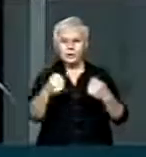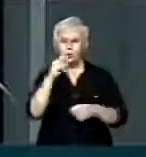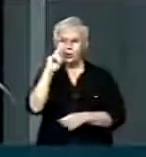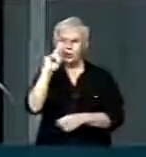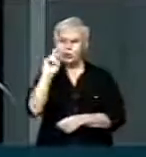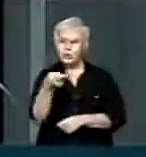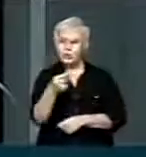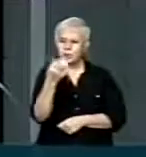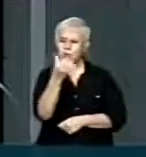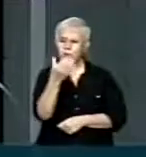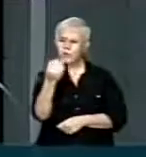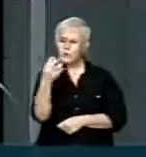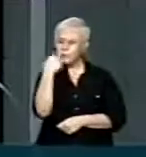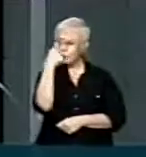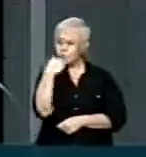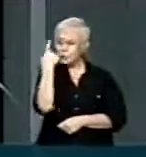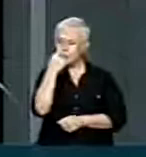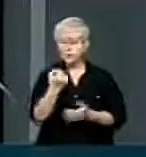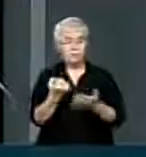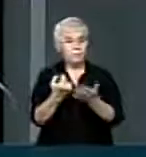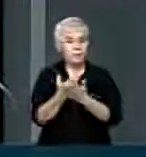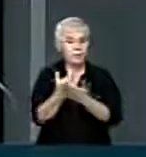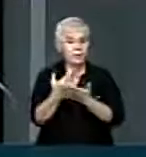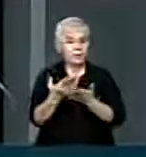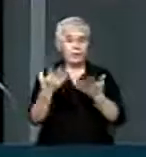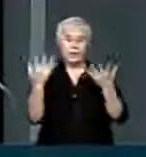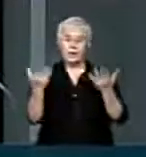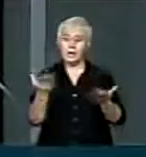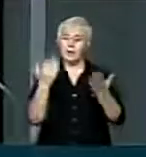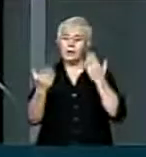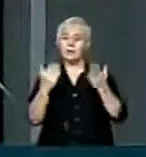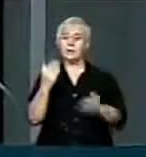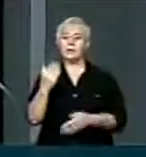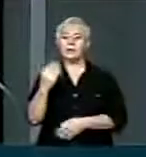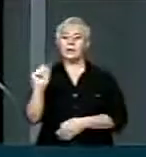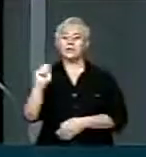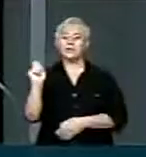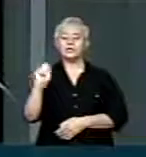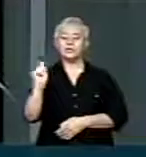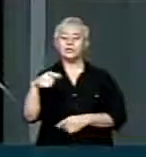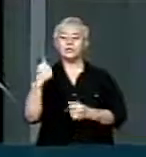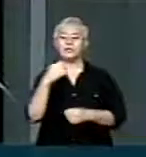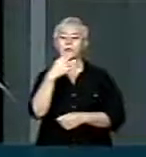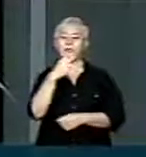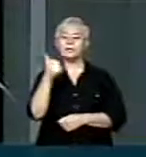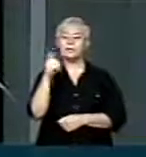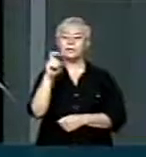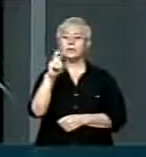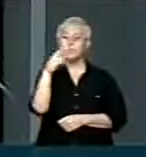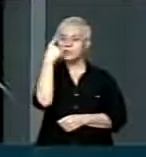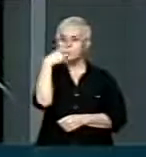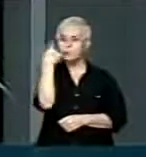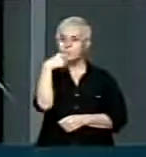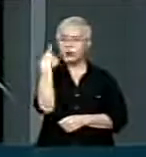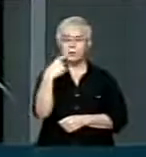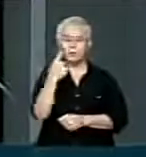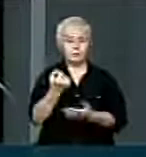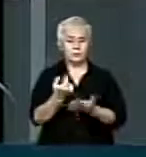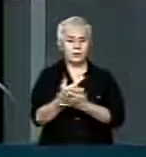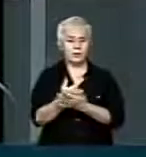2.600, em contrapartida com países como a Argentina, que só precisa de 415 horas. É a China que precisa